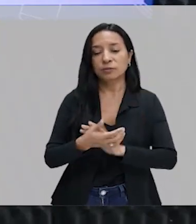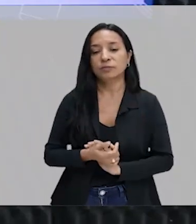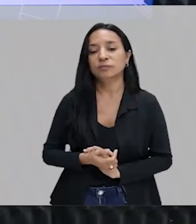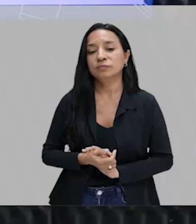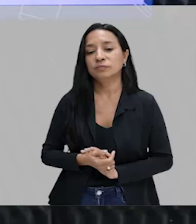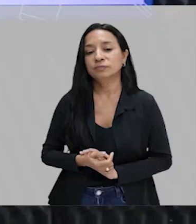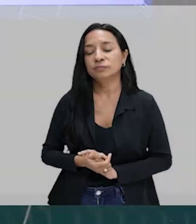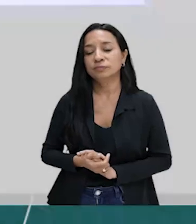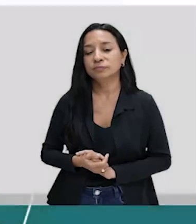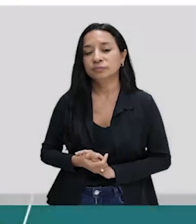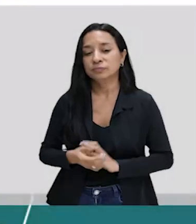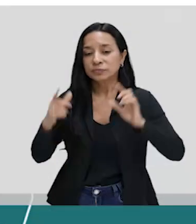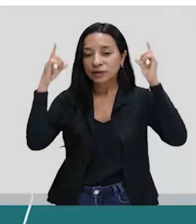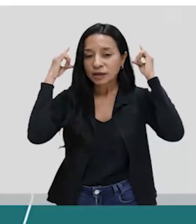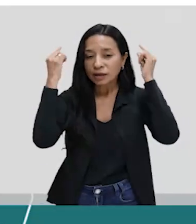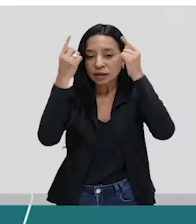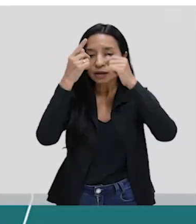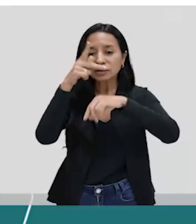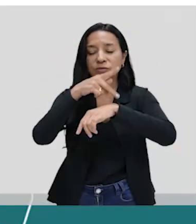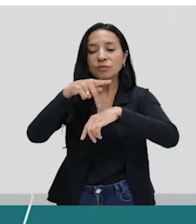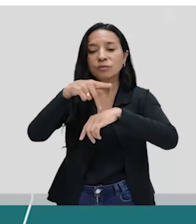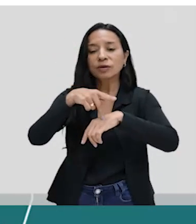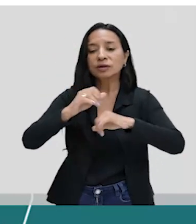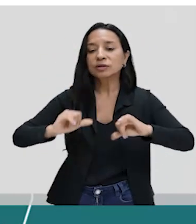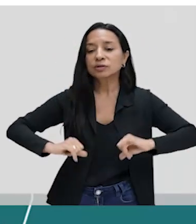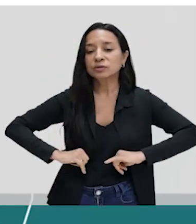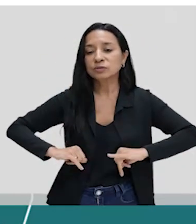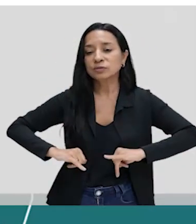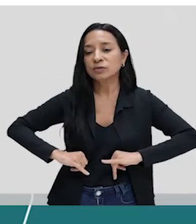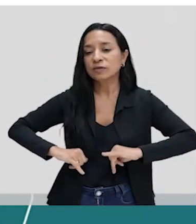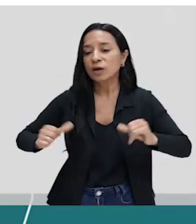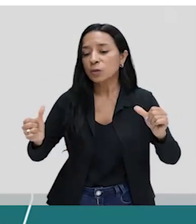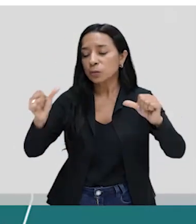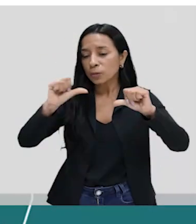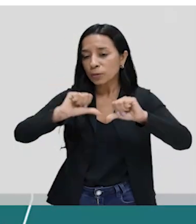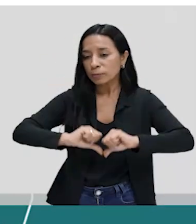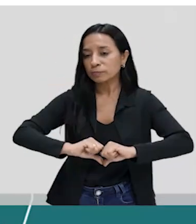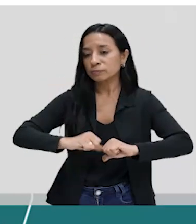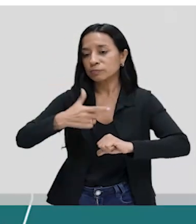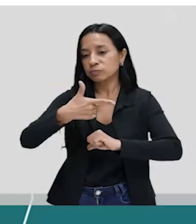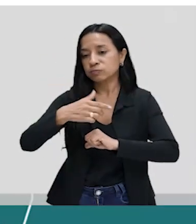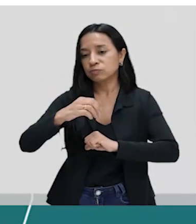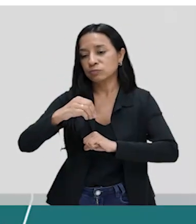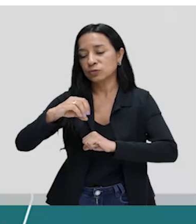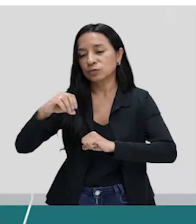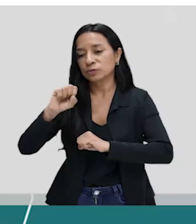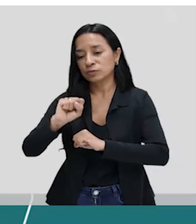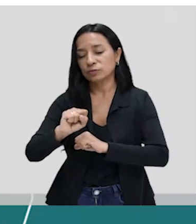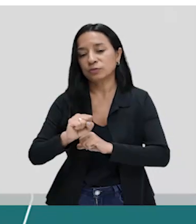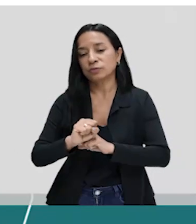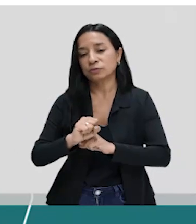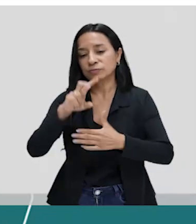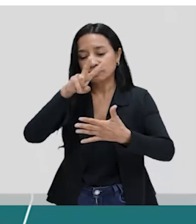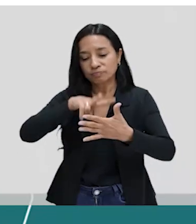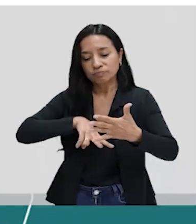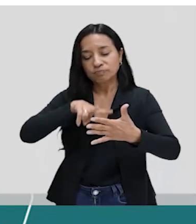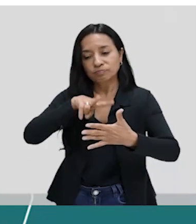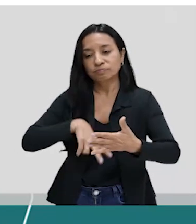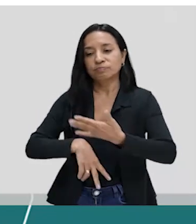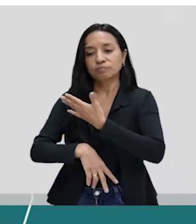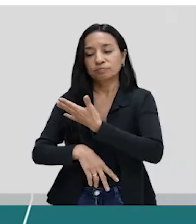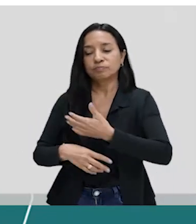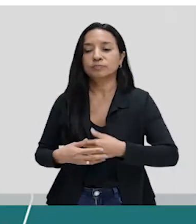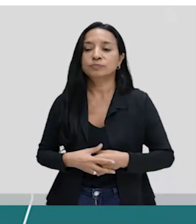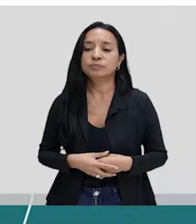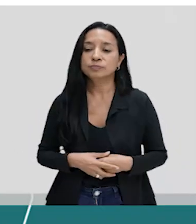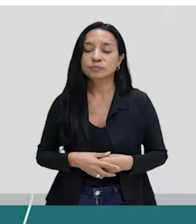que foi o país, inclusive, que mais sofreu com os efeitos da crise de 2008. A Grécia foi o país europeu que mais sentiu os efeitos da crise